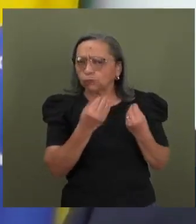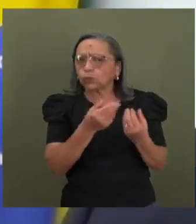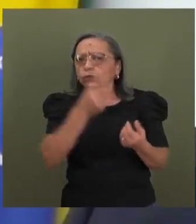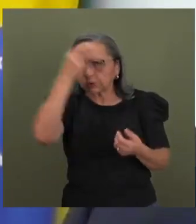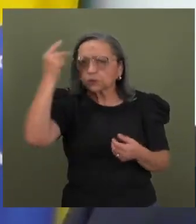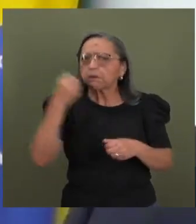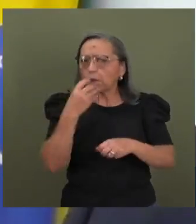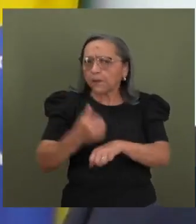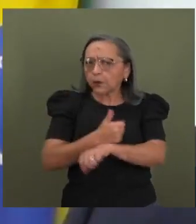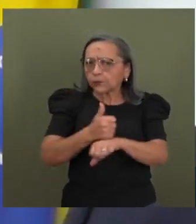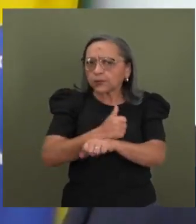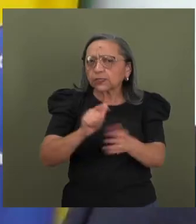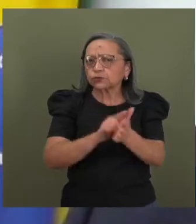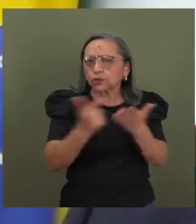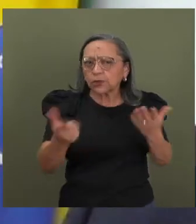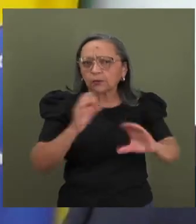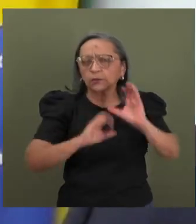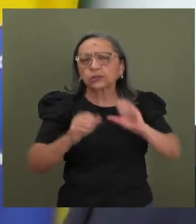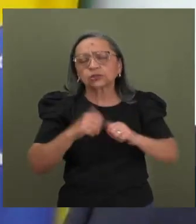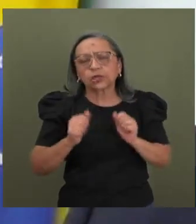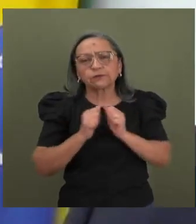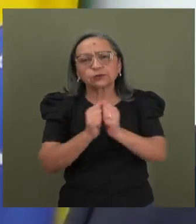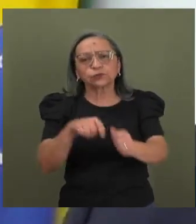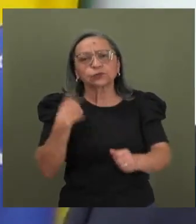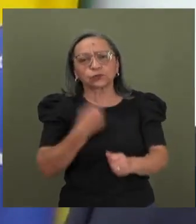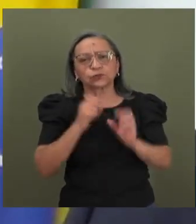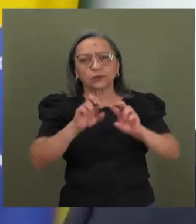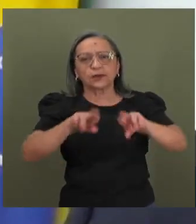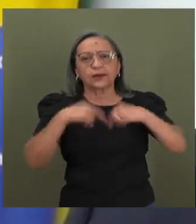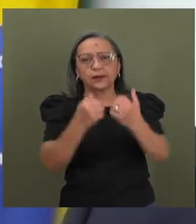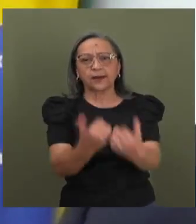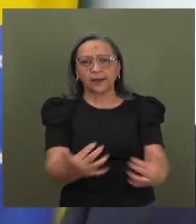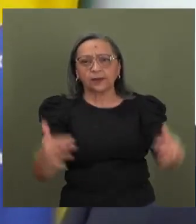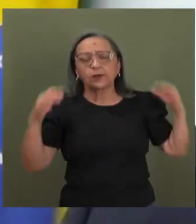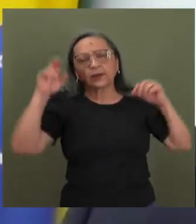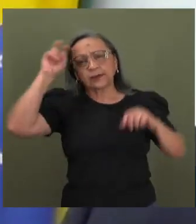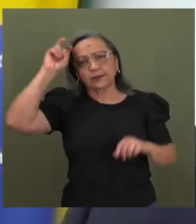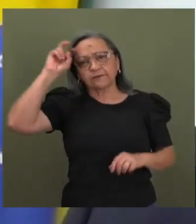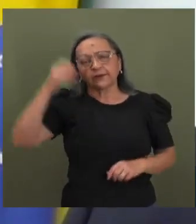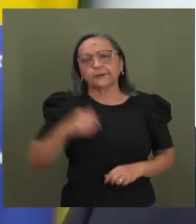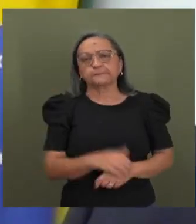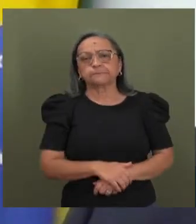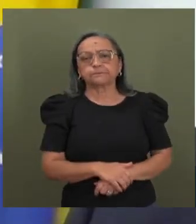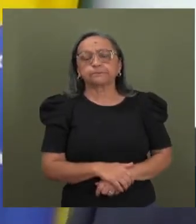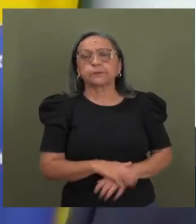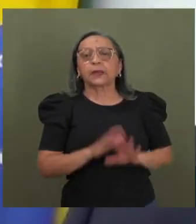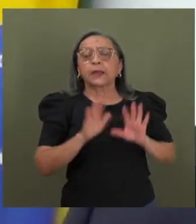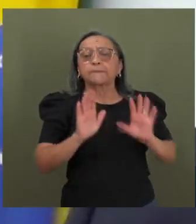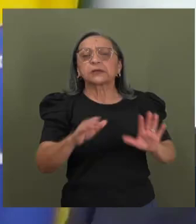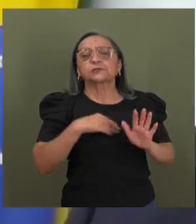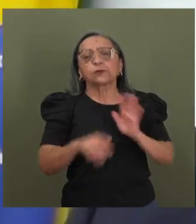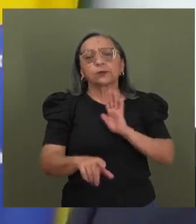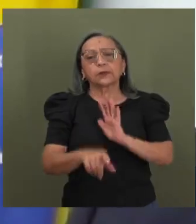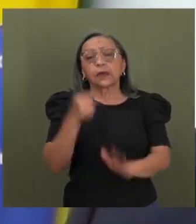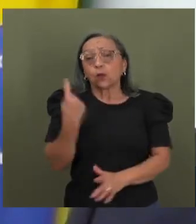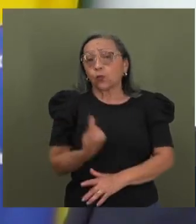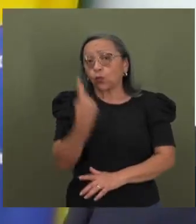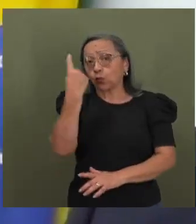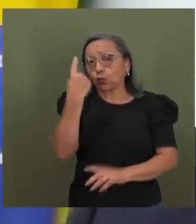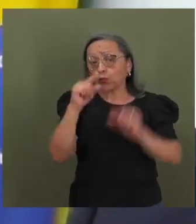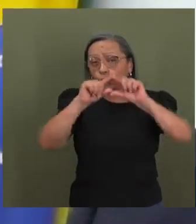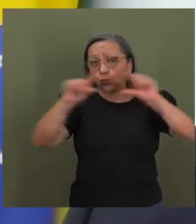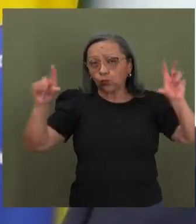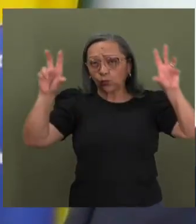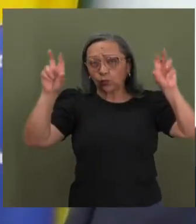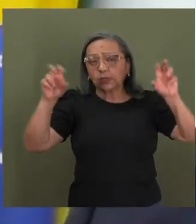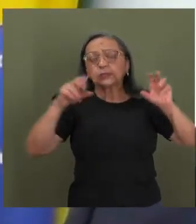boa que estava conosco na quinta-feira no Senado. Mas eu vou destacar um trecho, eu